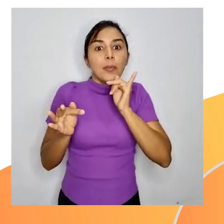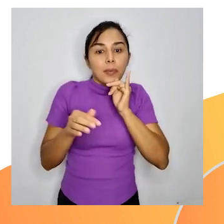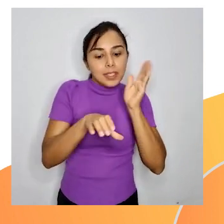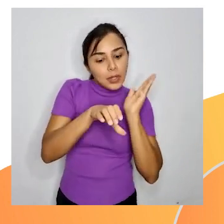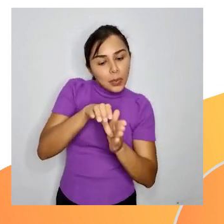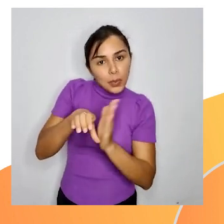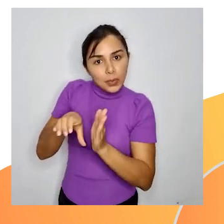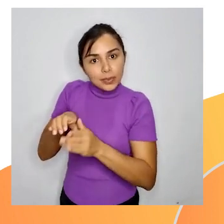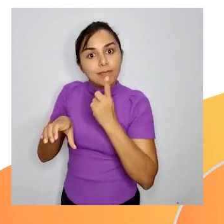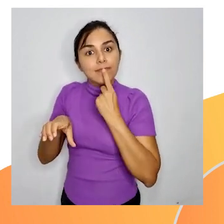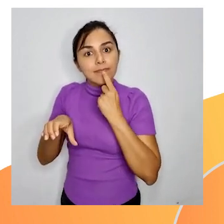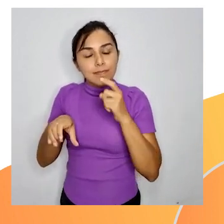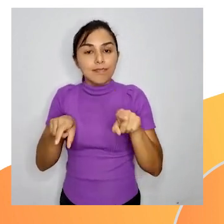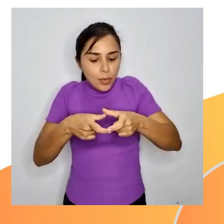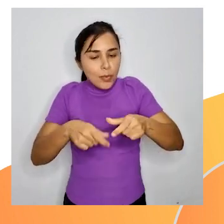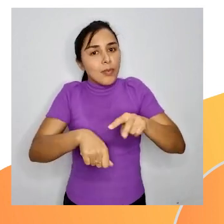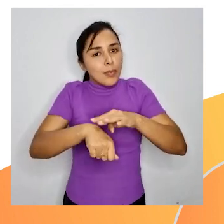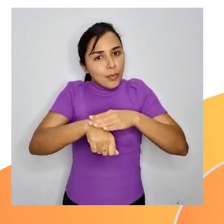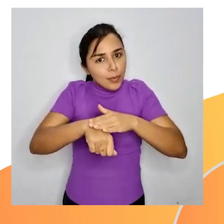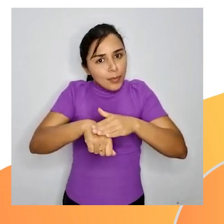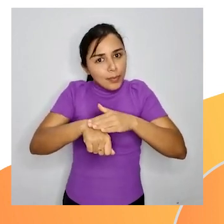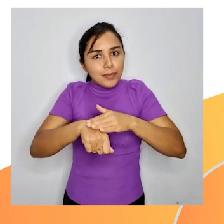o pêssego, a berinjela.